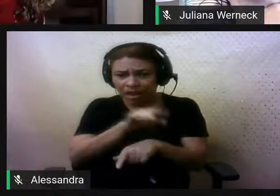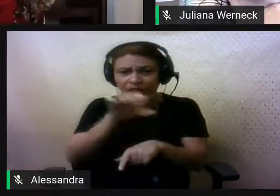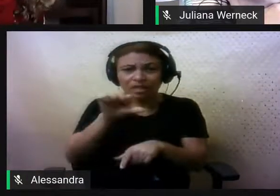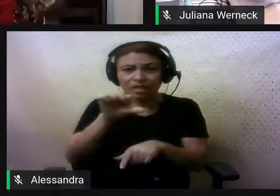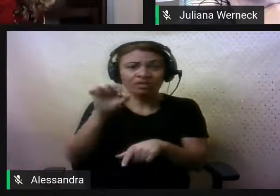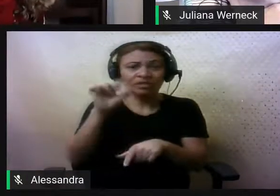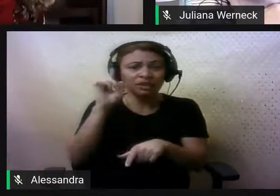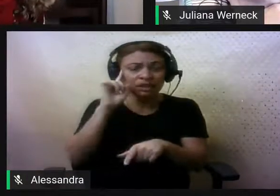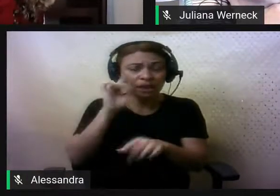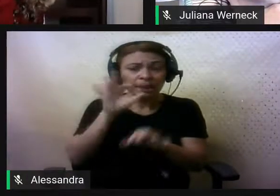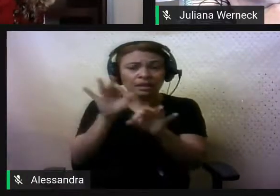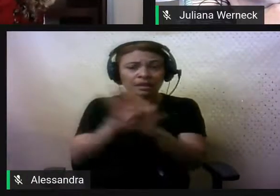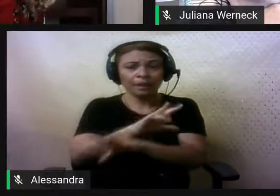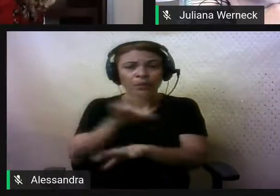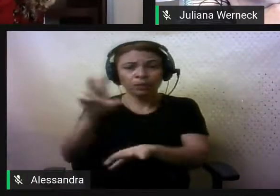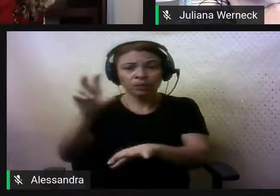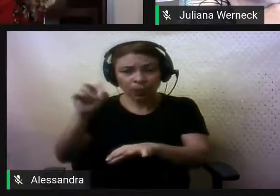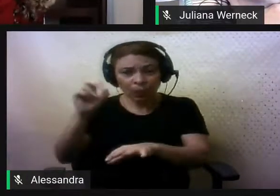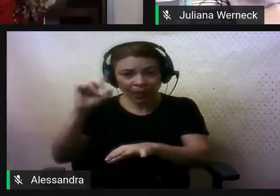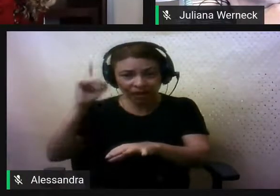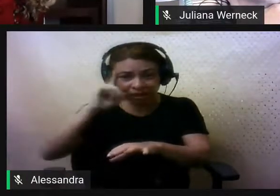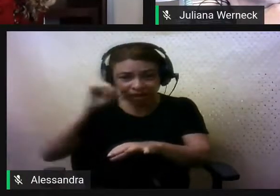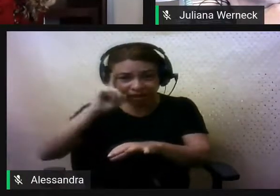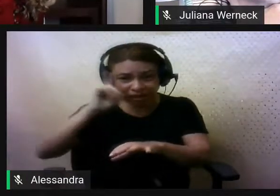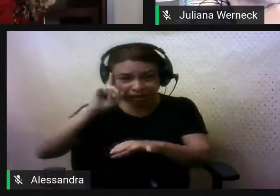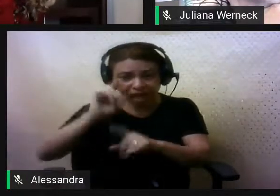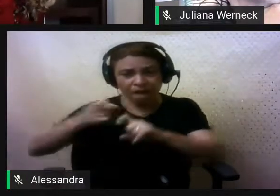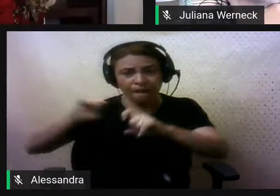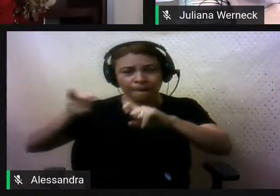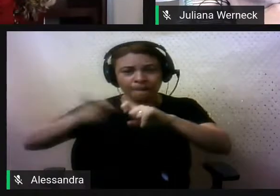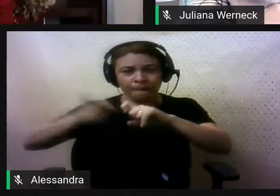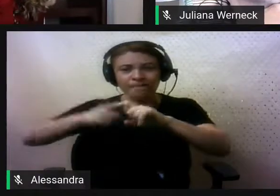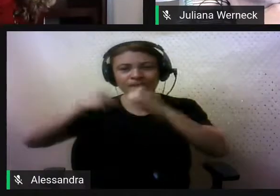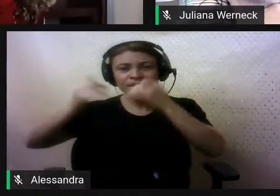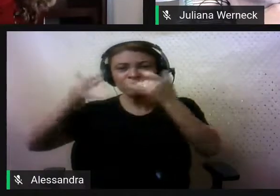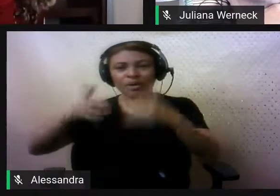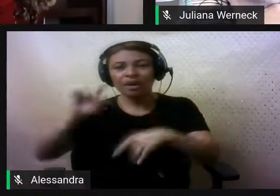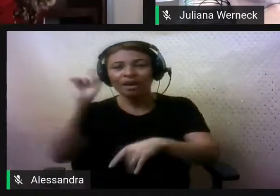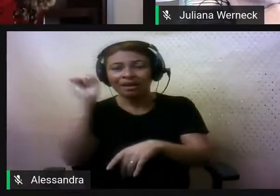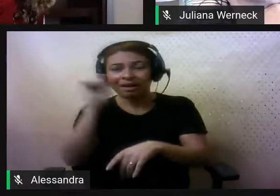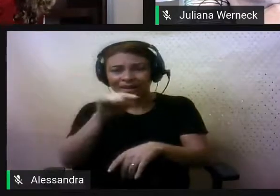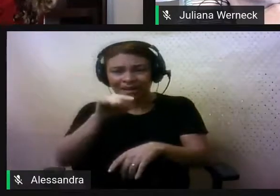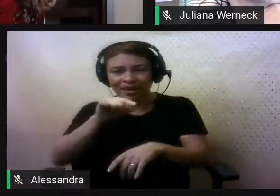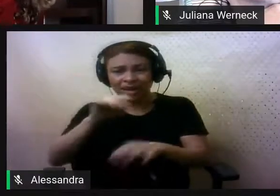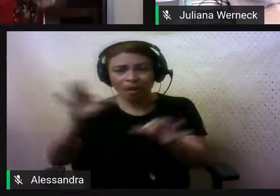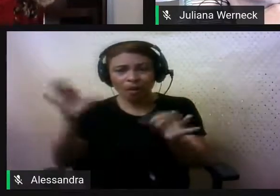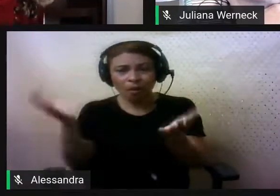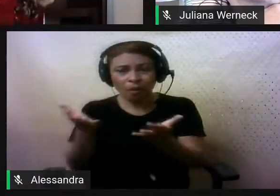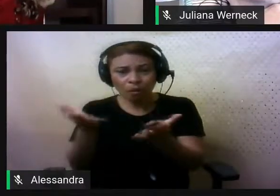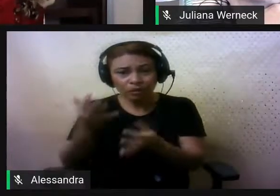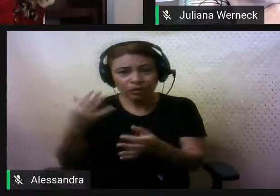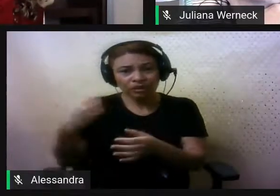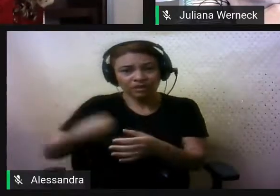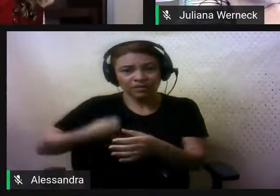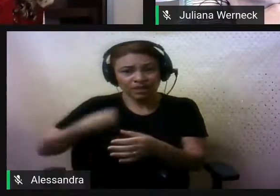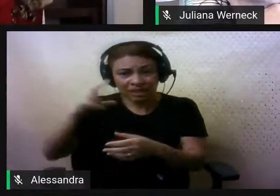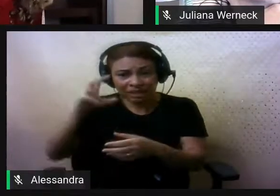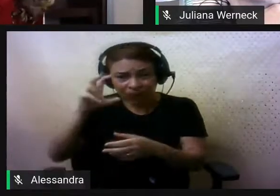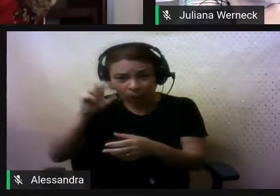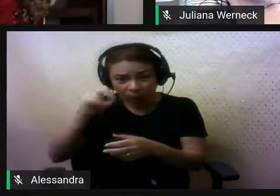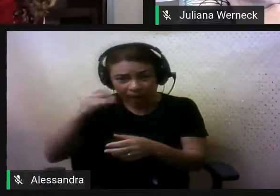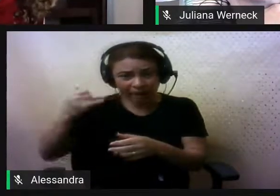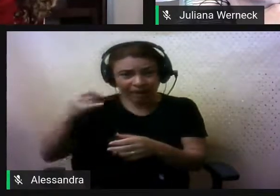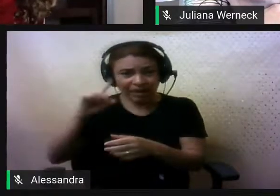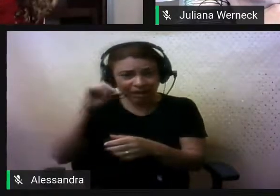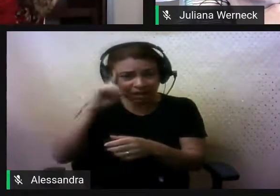50 dias, que eu recebi alta, o médico falou para meus pais assim, olha, ela só está saindo daqui hoje com 50 dias e não